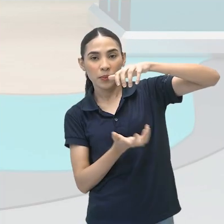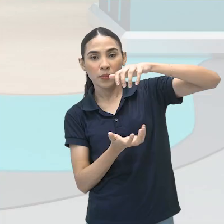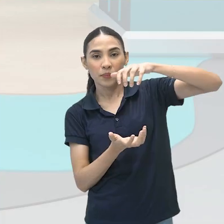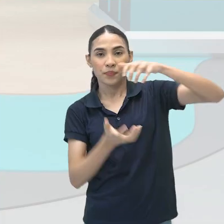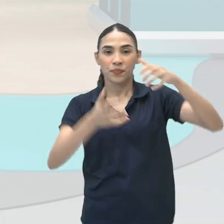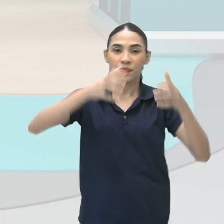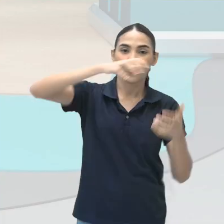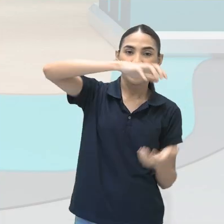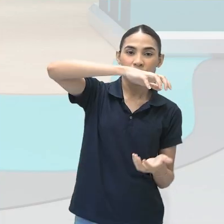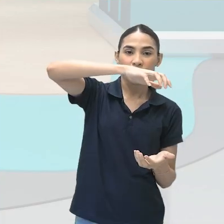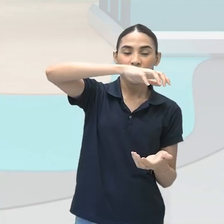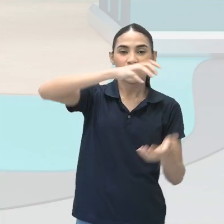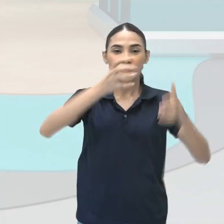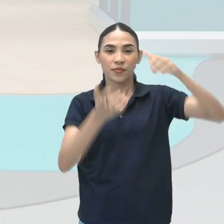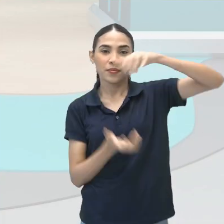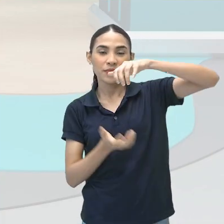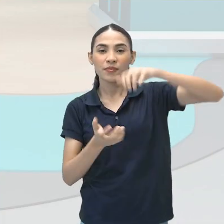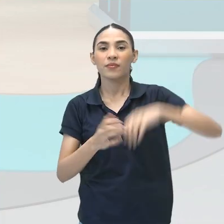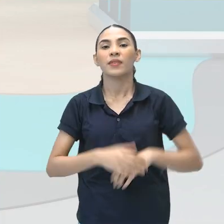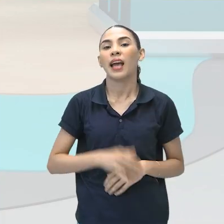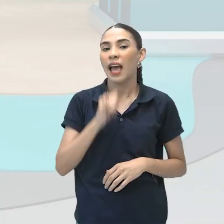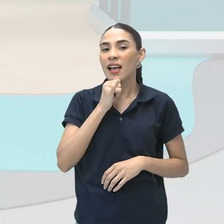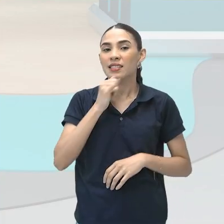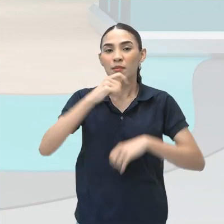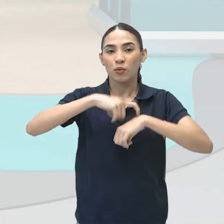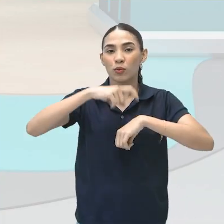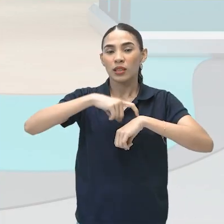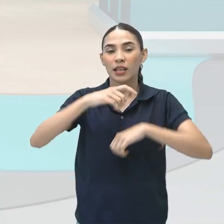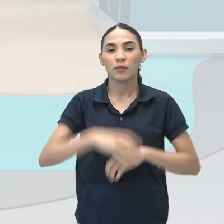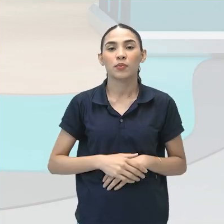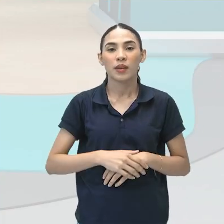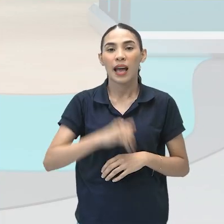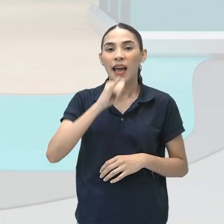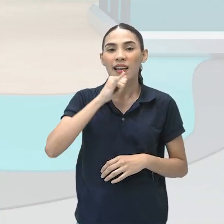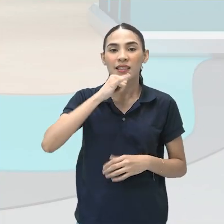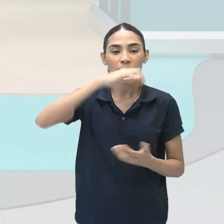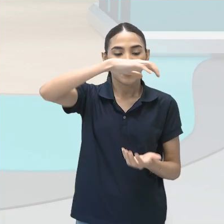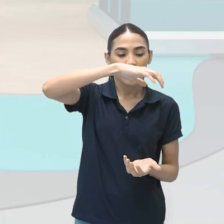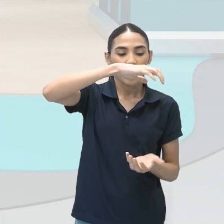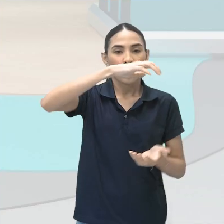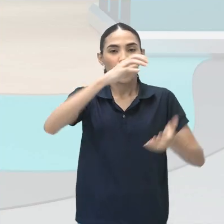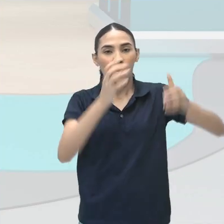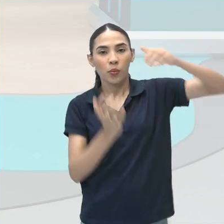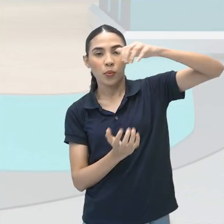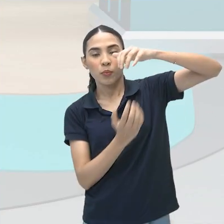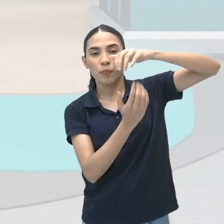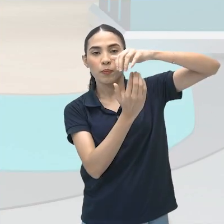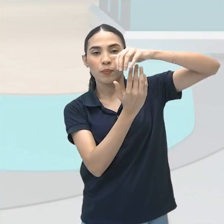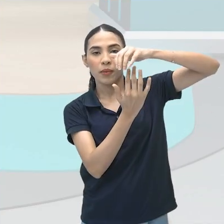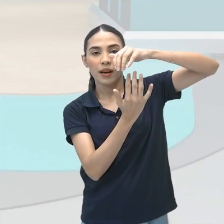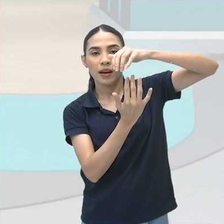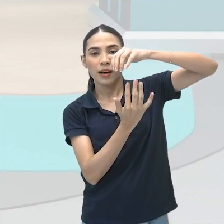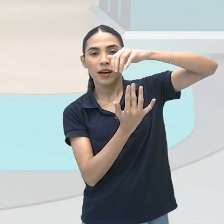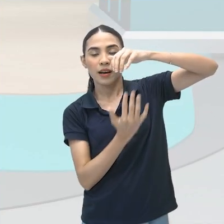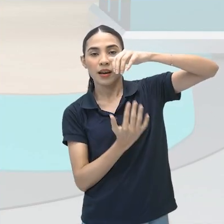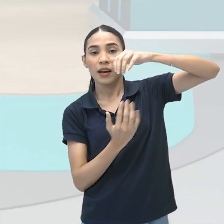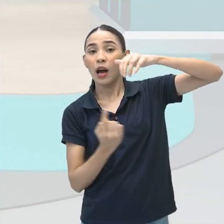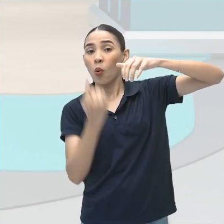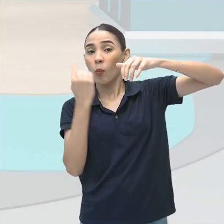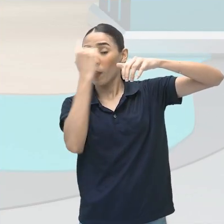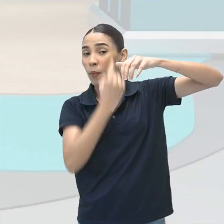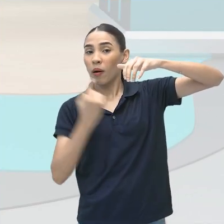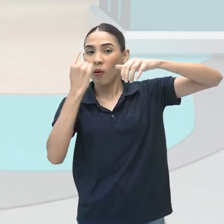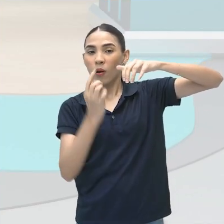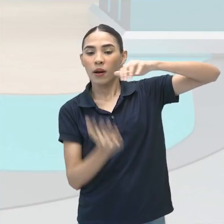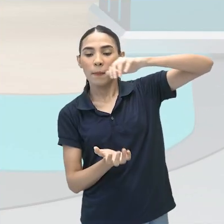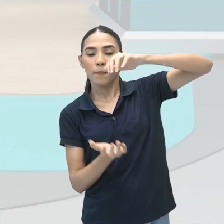alguém. Claro que o tempo para que a areia passasse de um ponto para o outro seria o tempo de 1 hora, mas havia então a